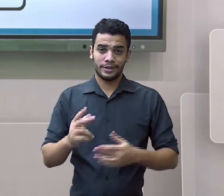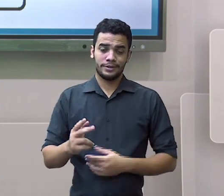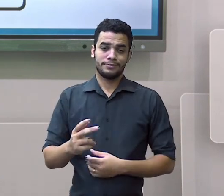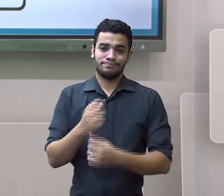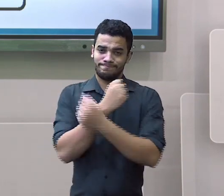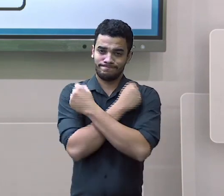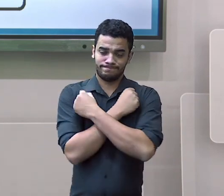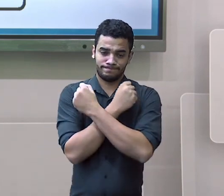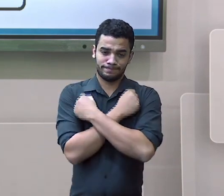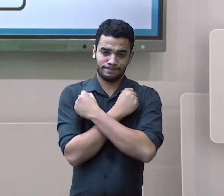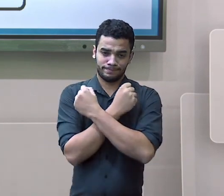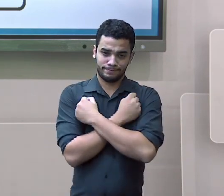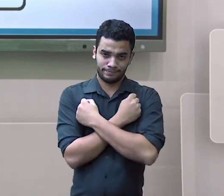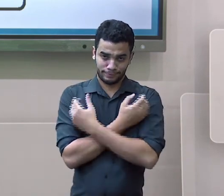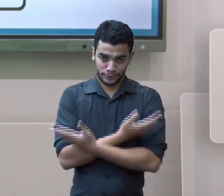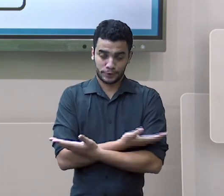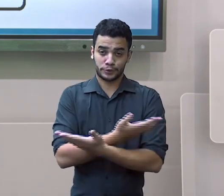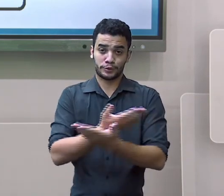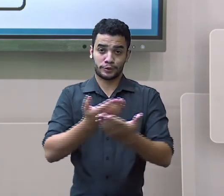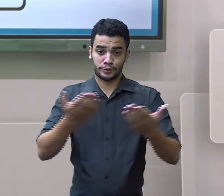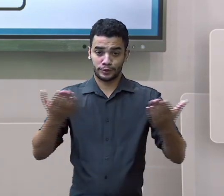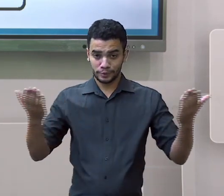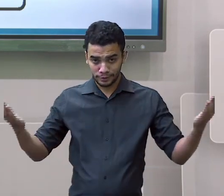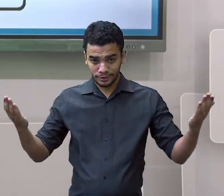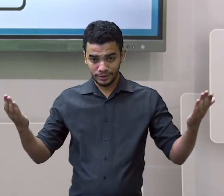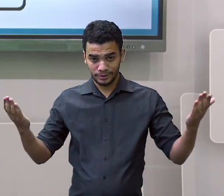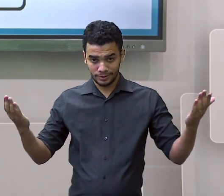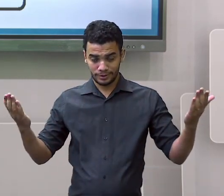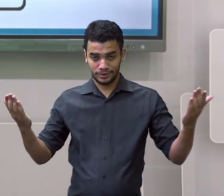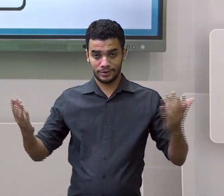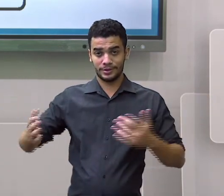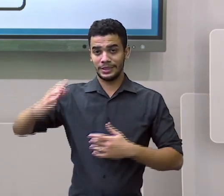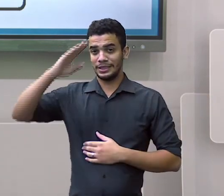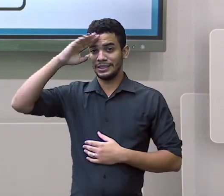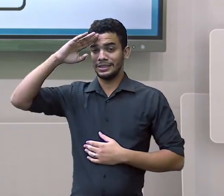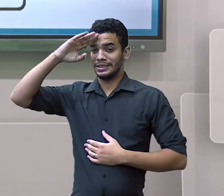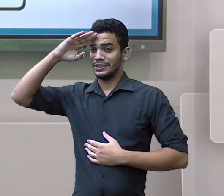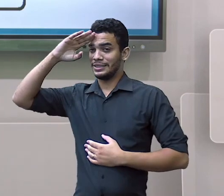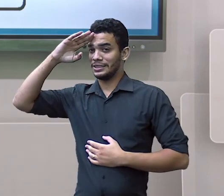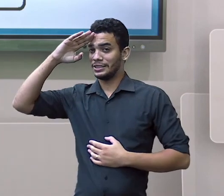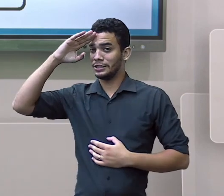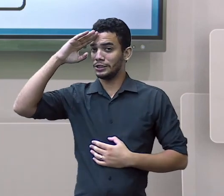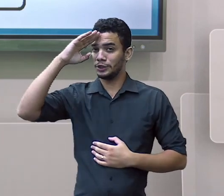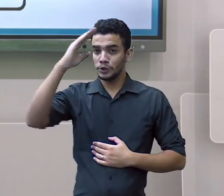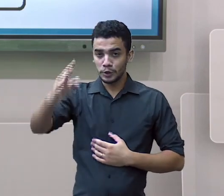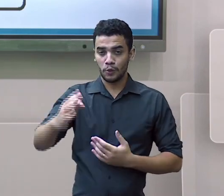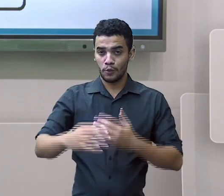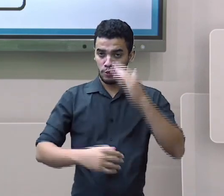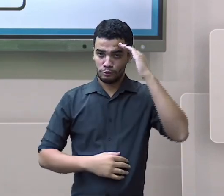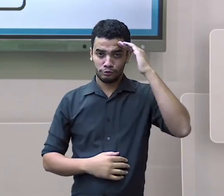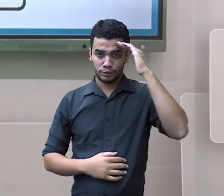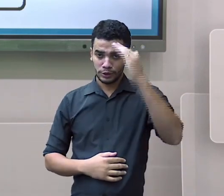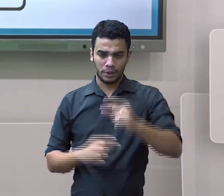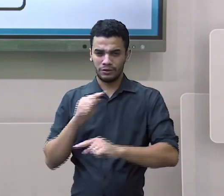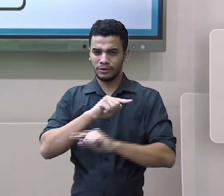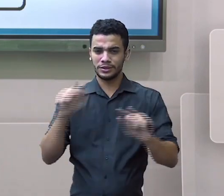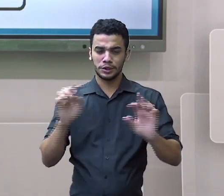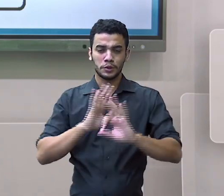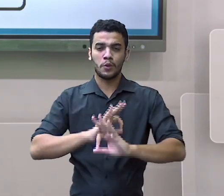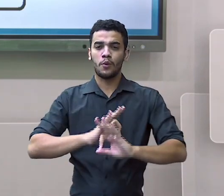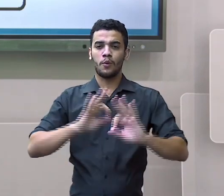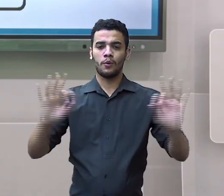Um grande abraço a essa equipe do nosso estúdio, que é uma equipe nota 10,